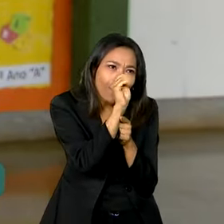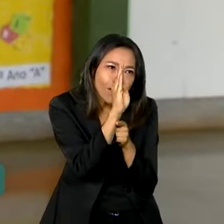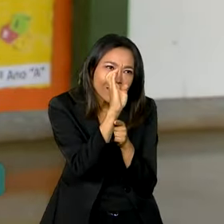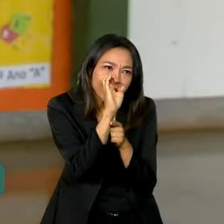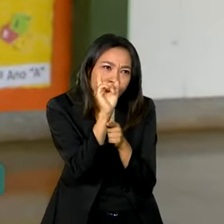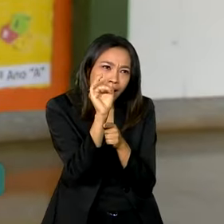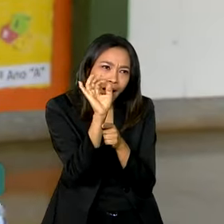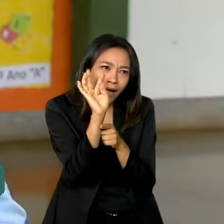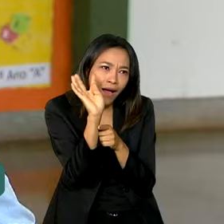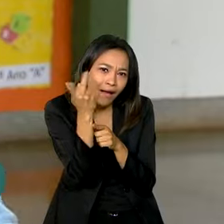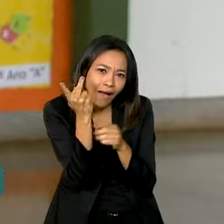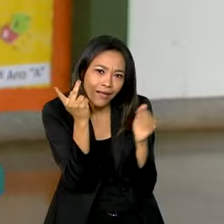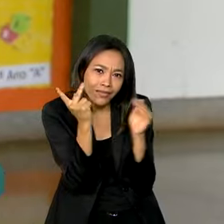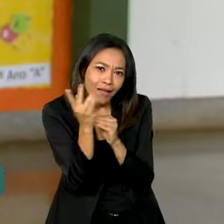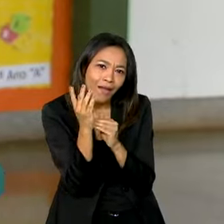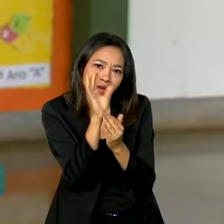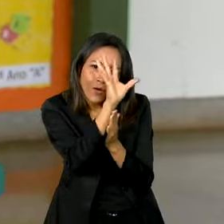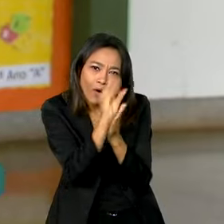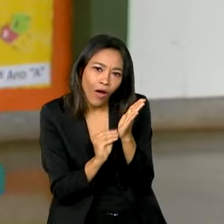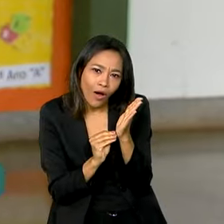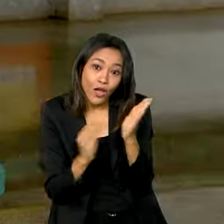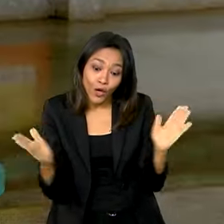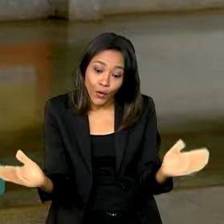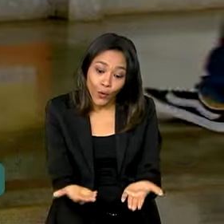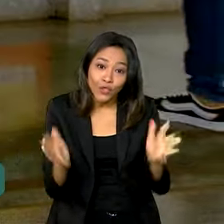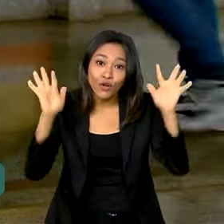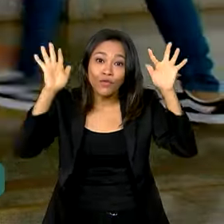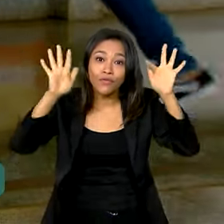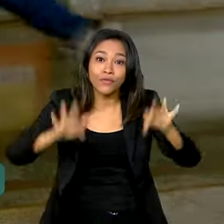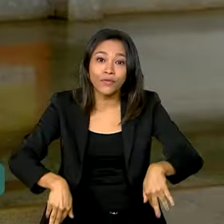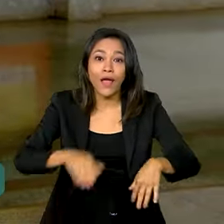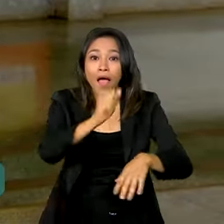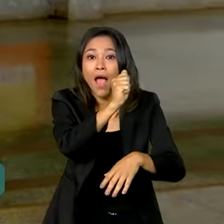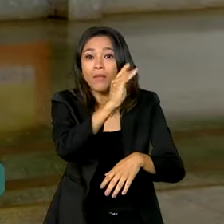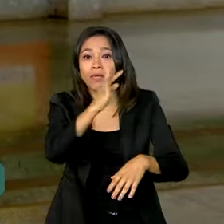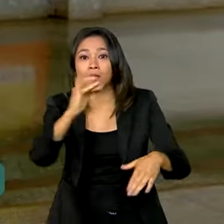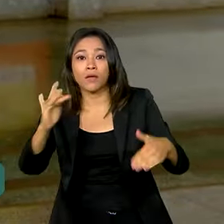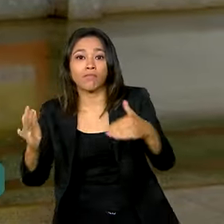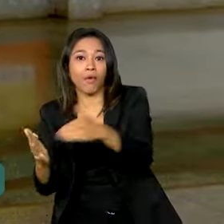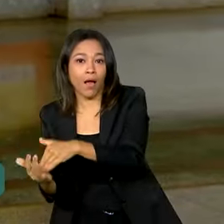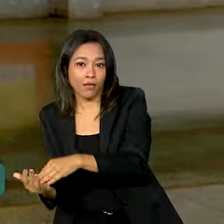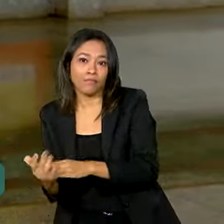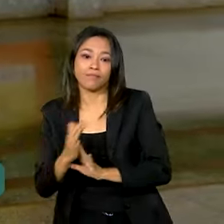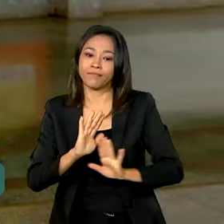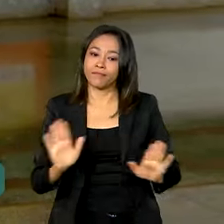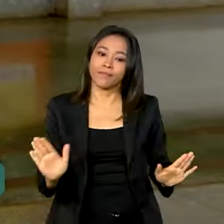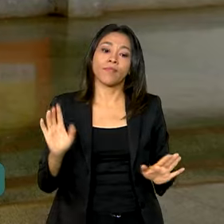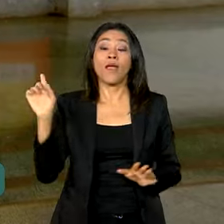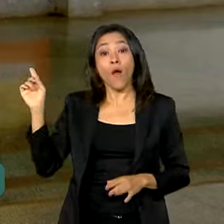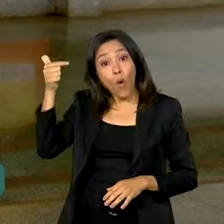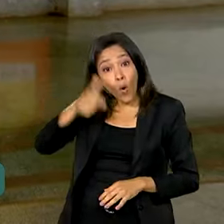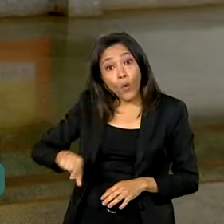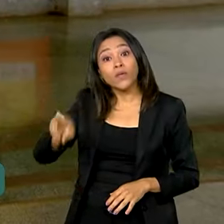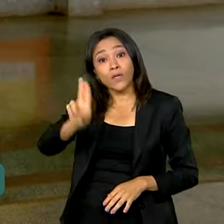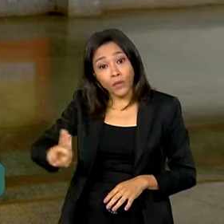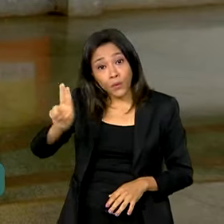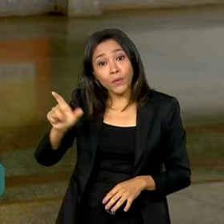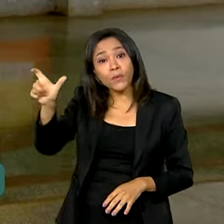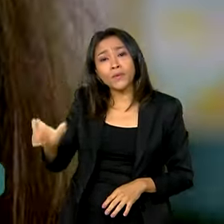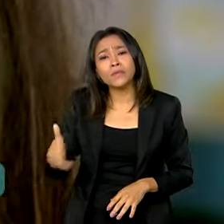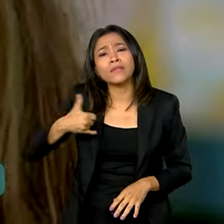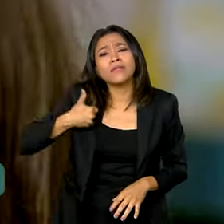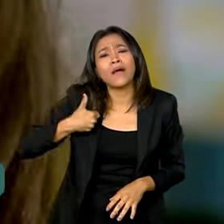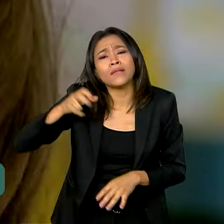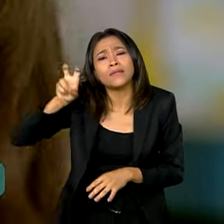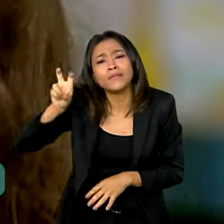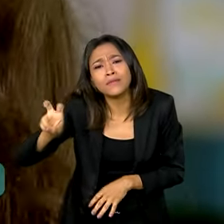E eu terminei o alfabeto hoje. Outra cliente do transporte escolar é a Antonella, de 5 anos.